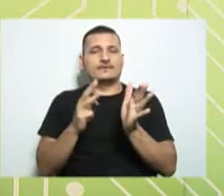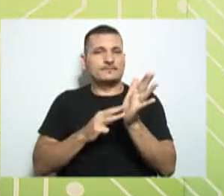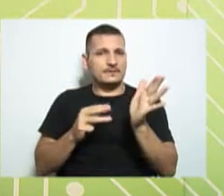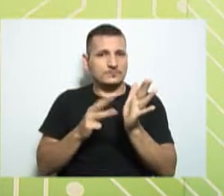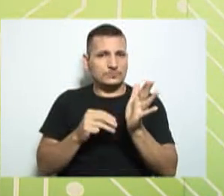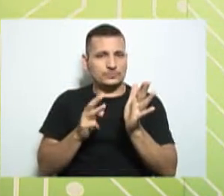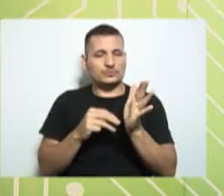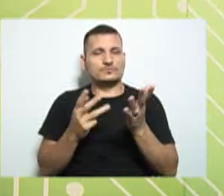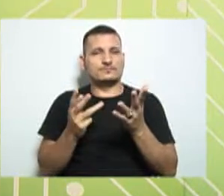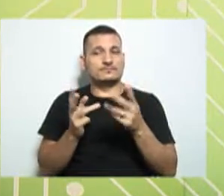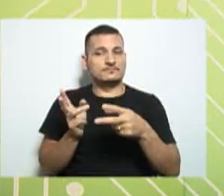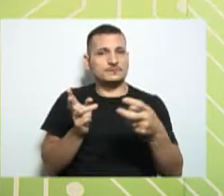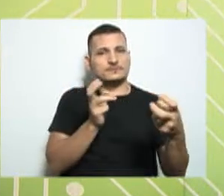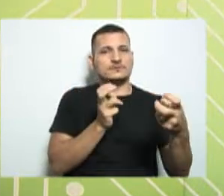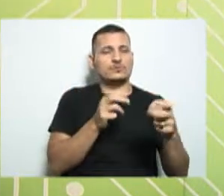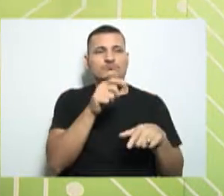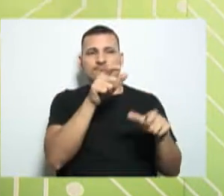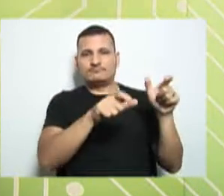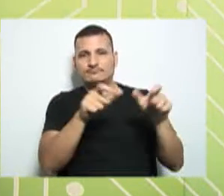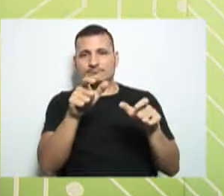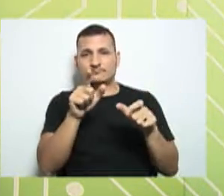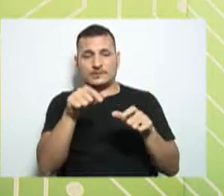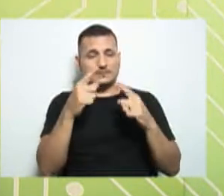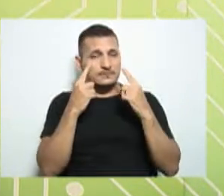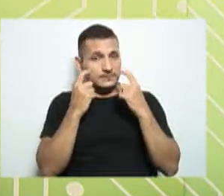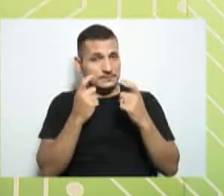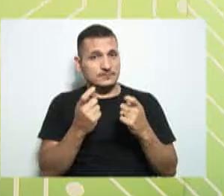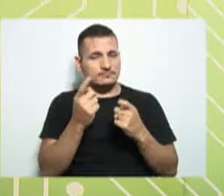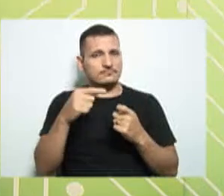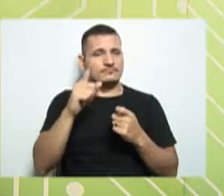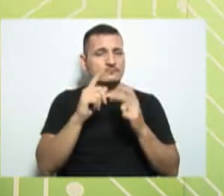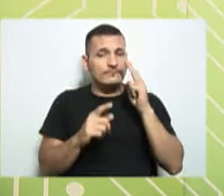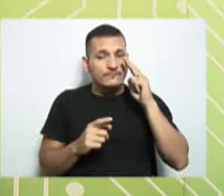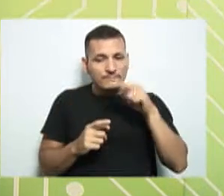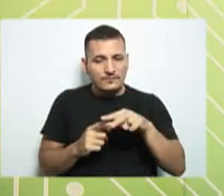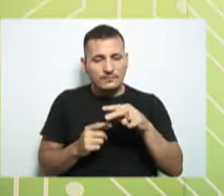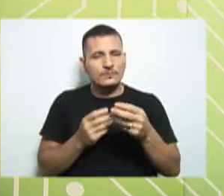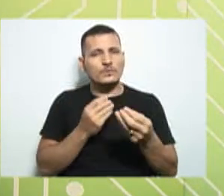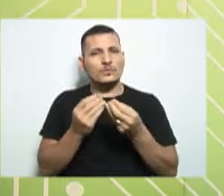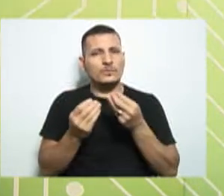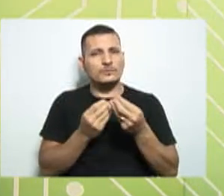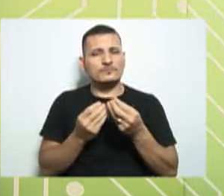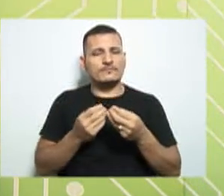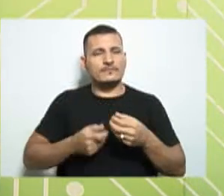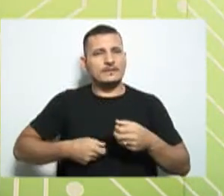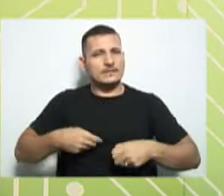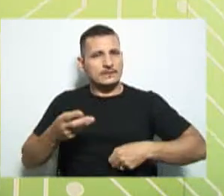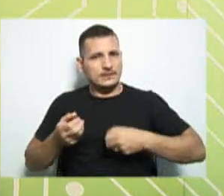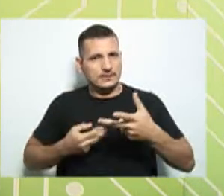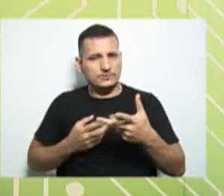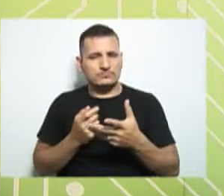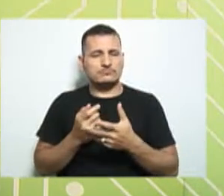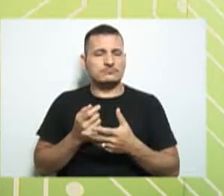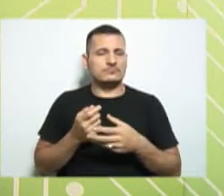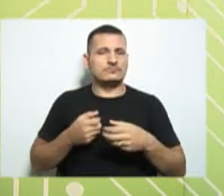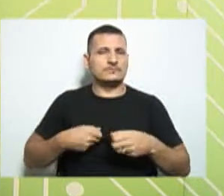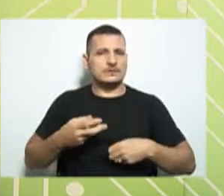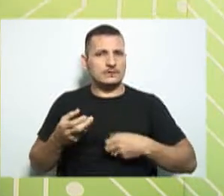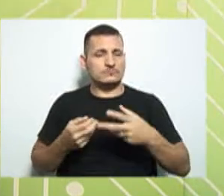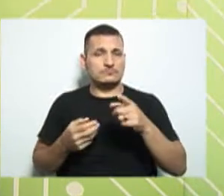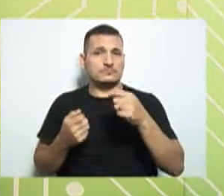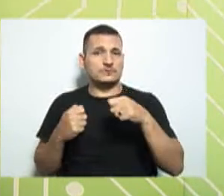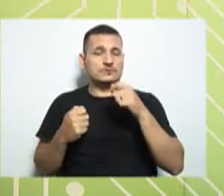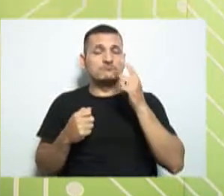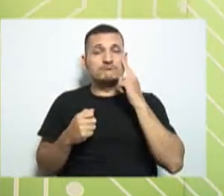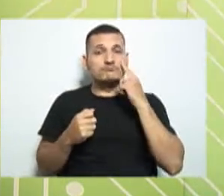percebido pelo consumidor, ele é bem interessante. Vocês vão ver realmente o custo que sai, vocês não podem deixar de ver o custo que sai para a